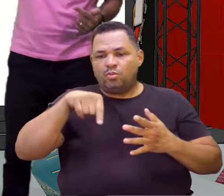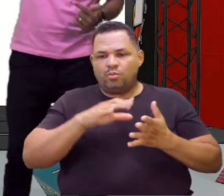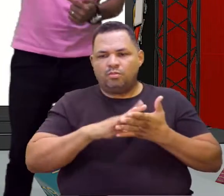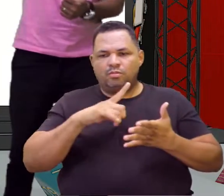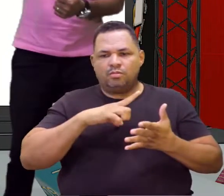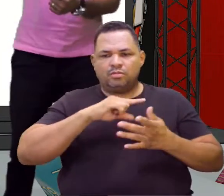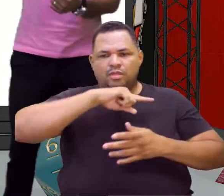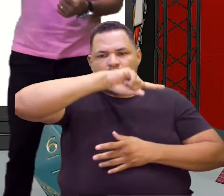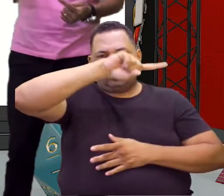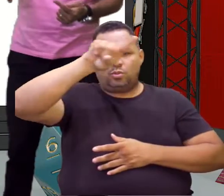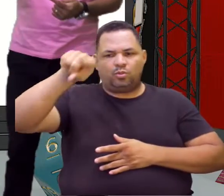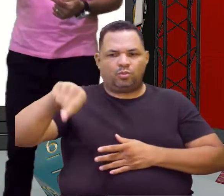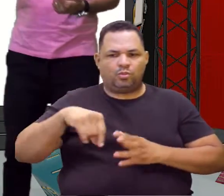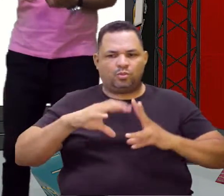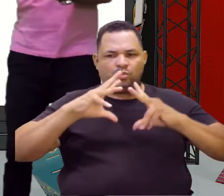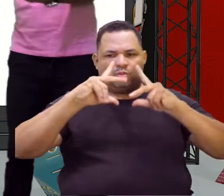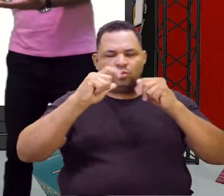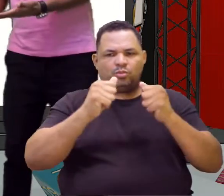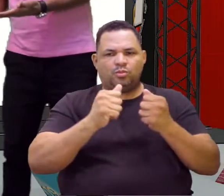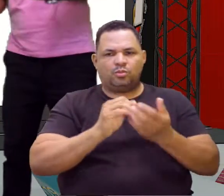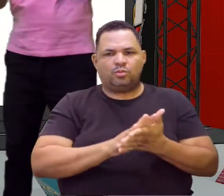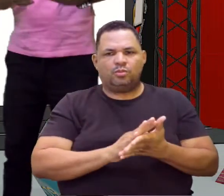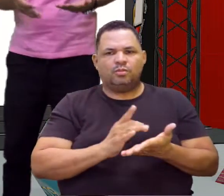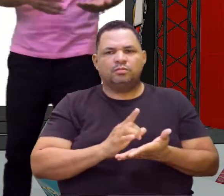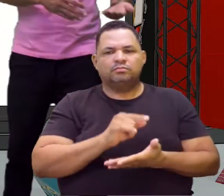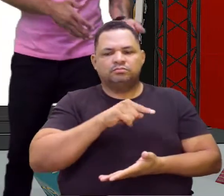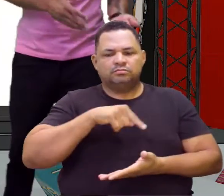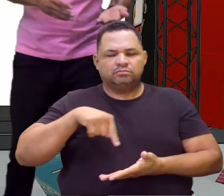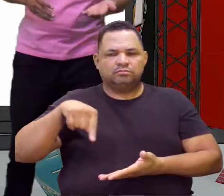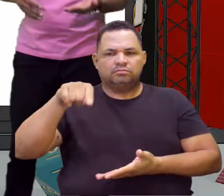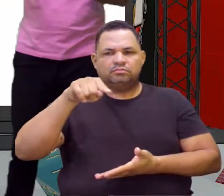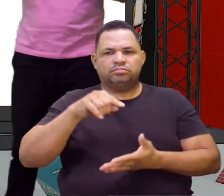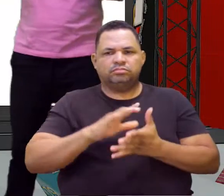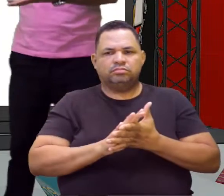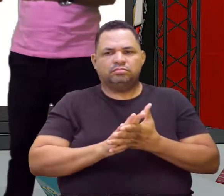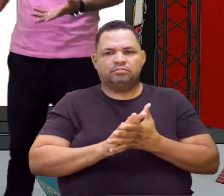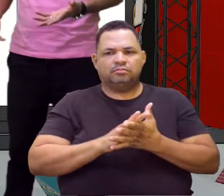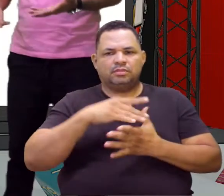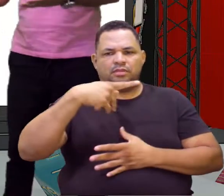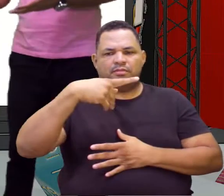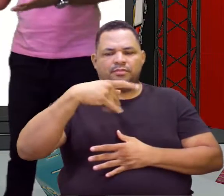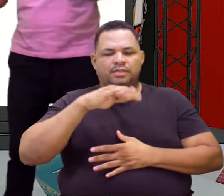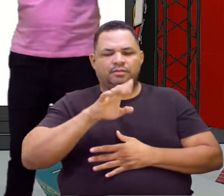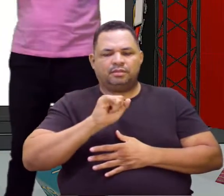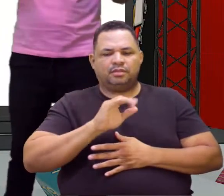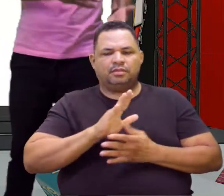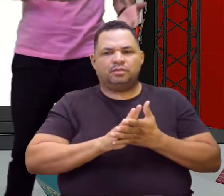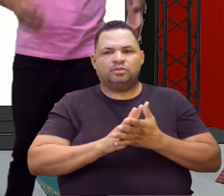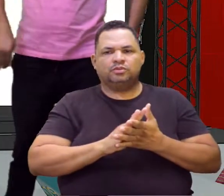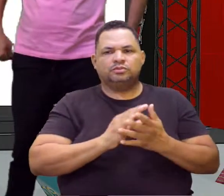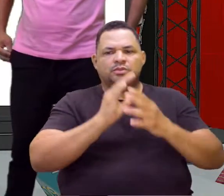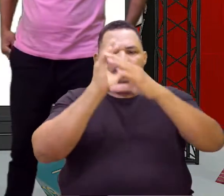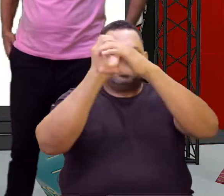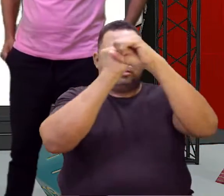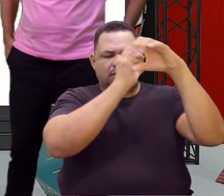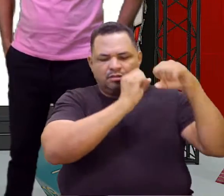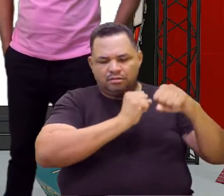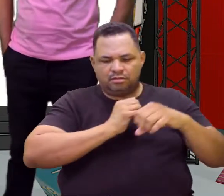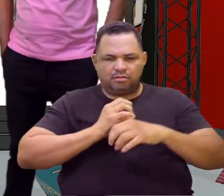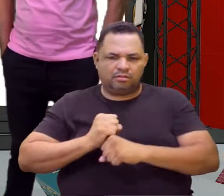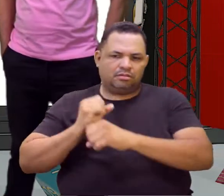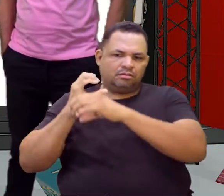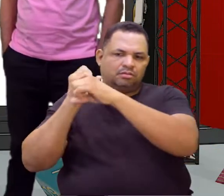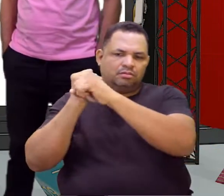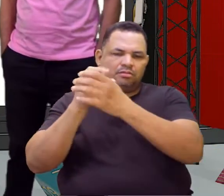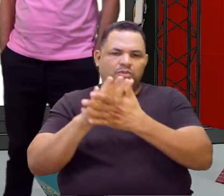tenho o entorno geral. E o entorno nada mais é do que o perímetro. Isso mesmo. Perímetro é no entorno. E